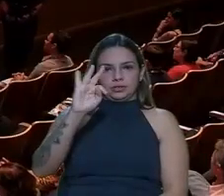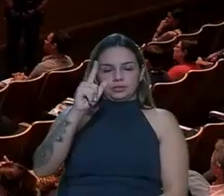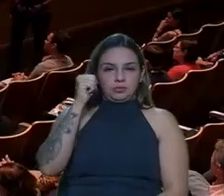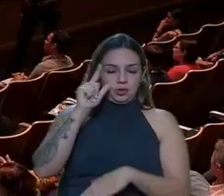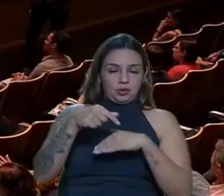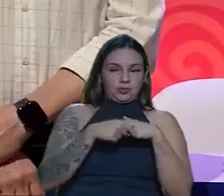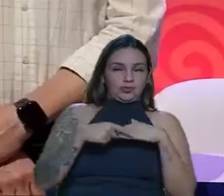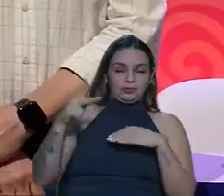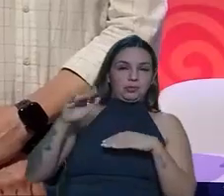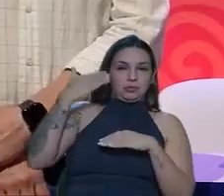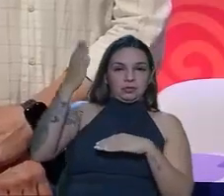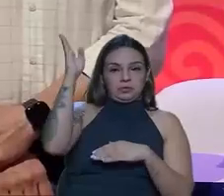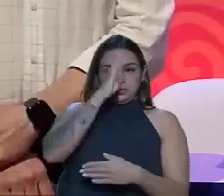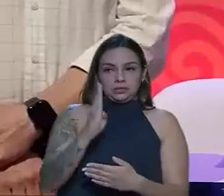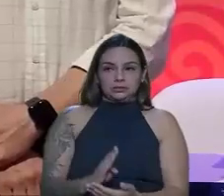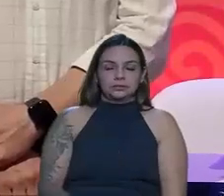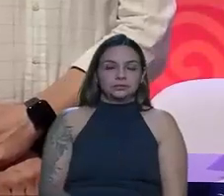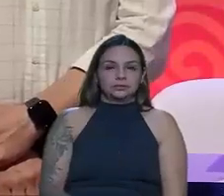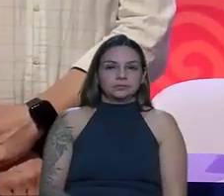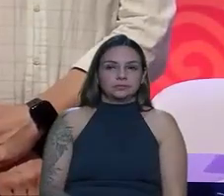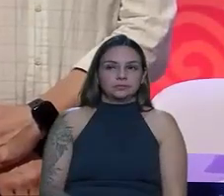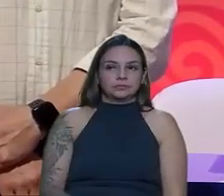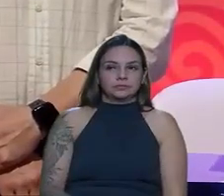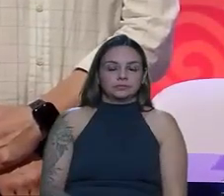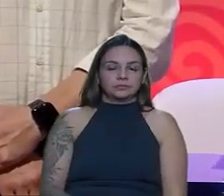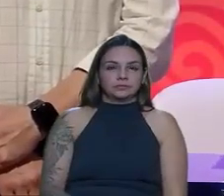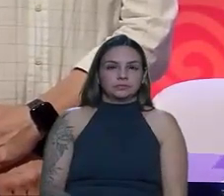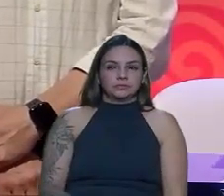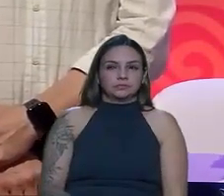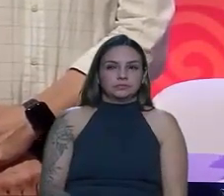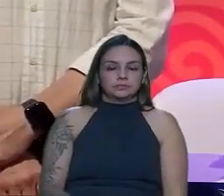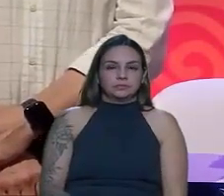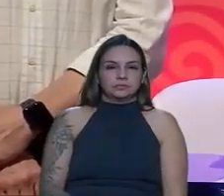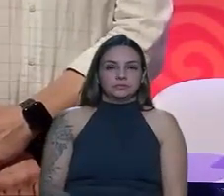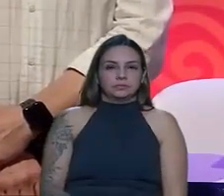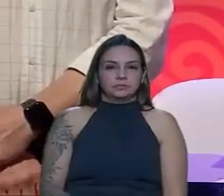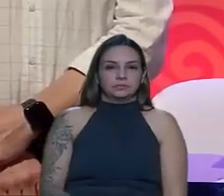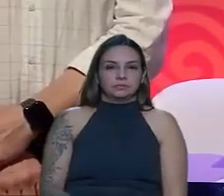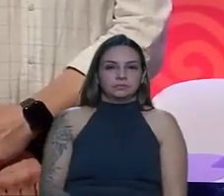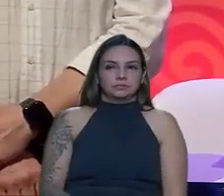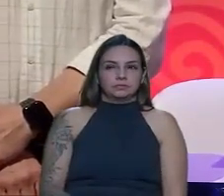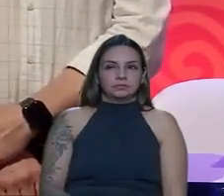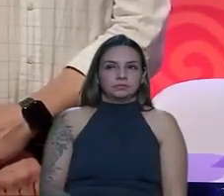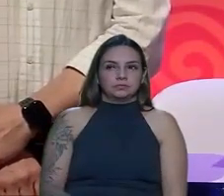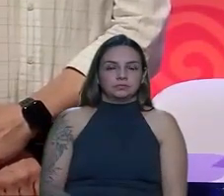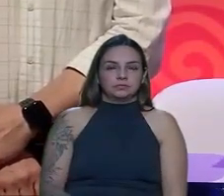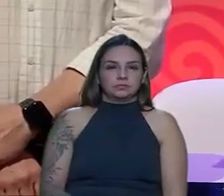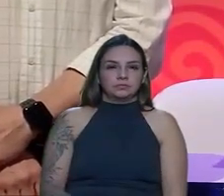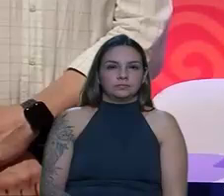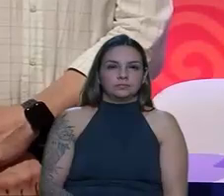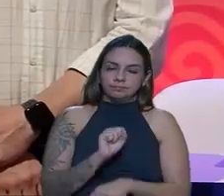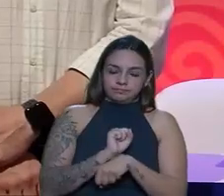uma autora ruandesa. A Josane já falou com detalhes aqui de toda a programação, eu não preciso repetir. Eu